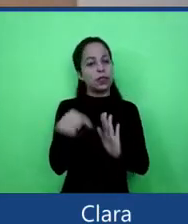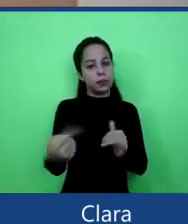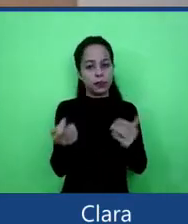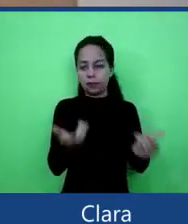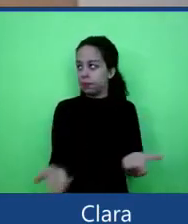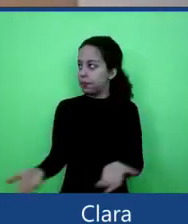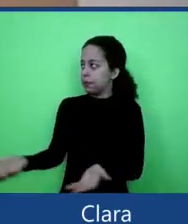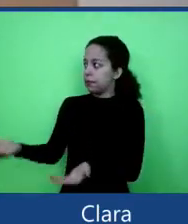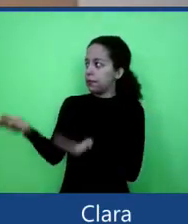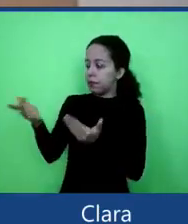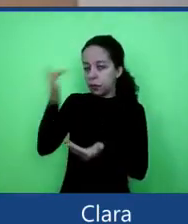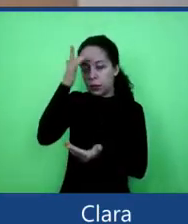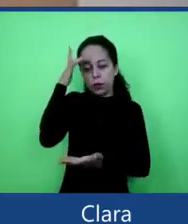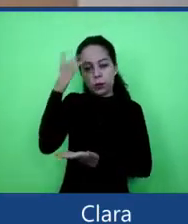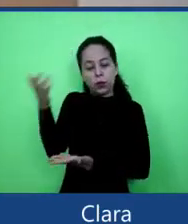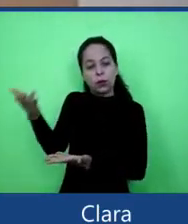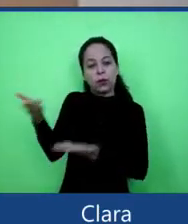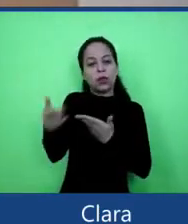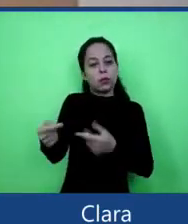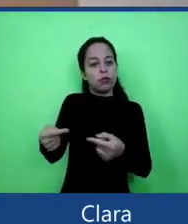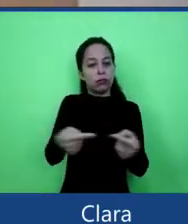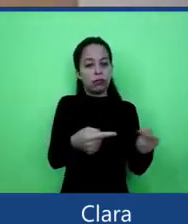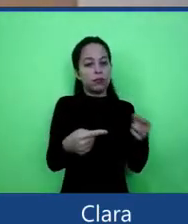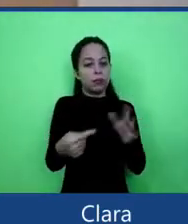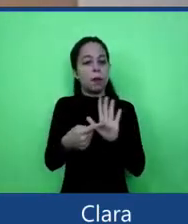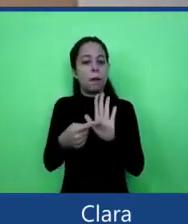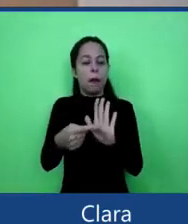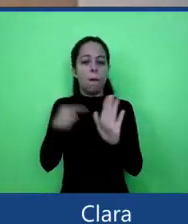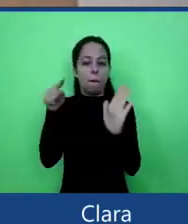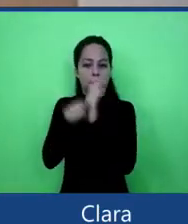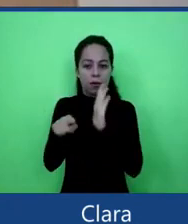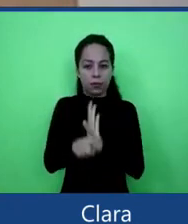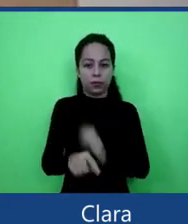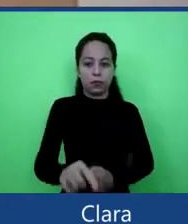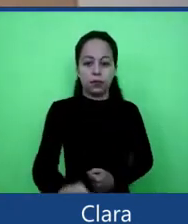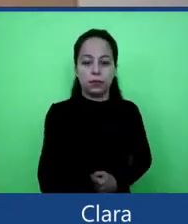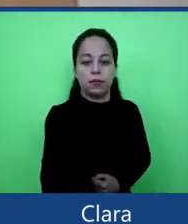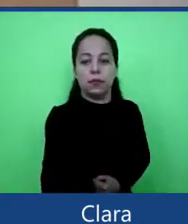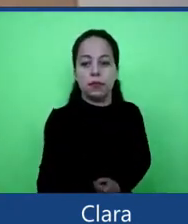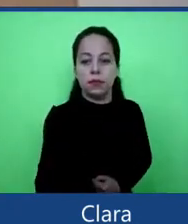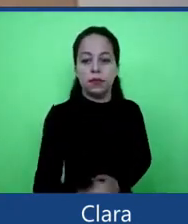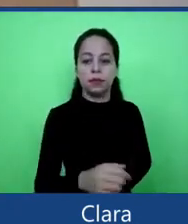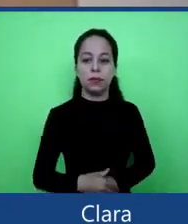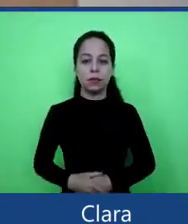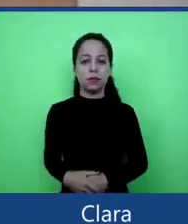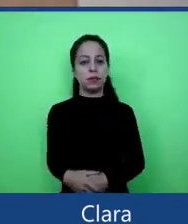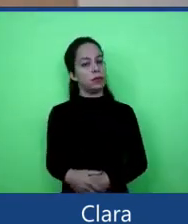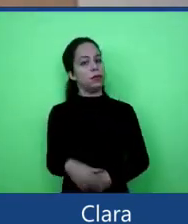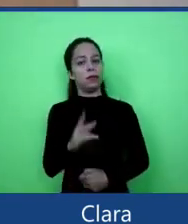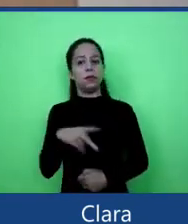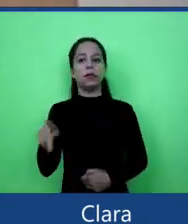para que eles possam debater em cima dessas perguntas. Olha, sobre os aspectos